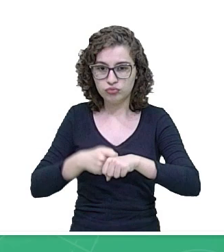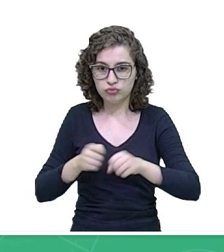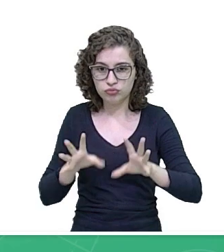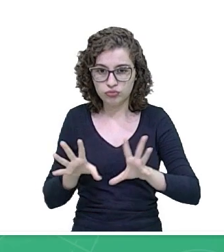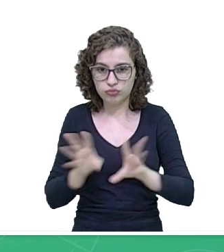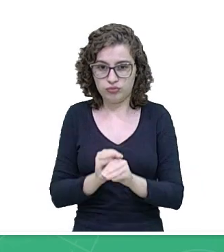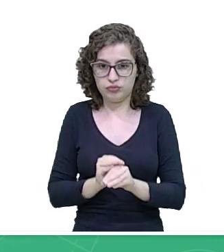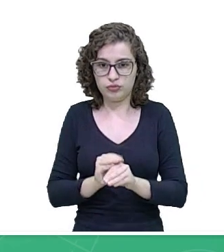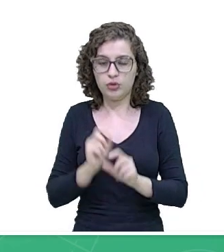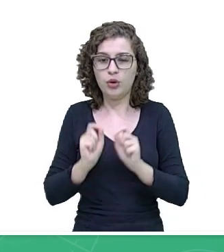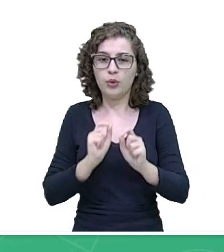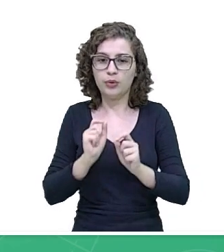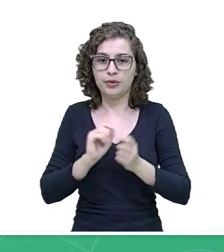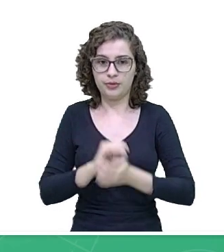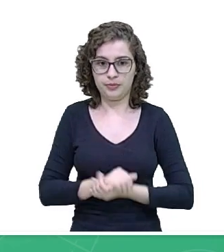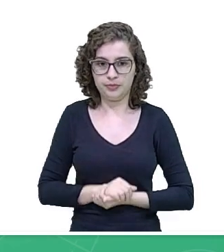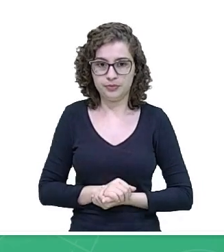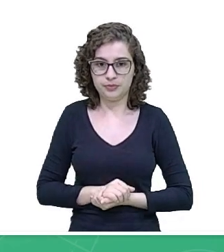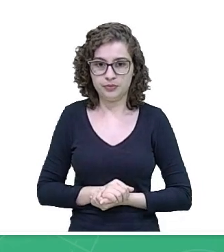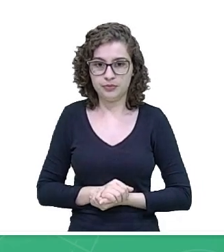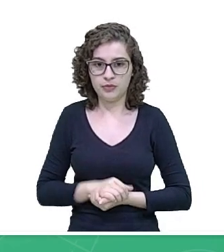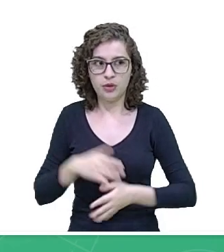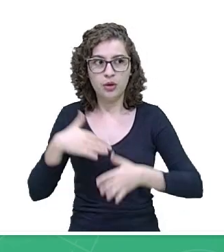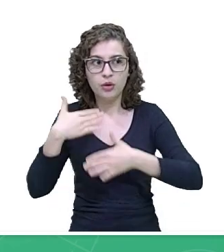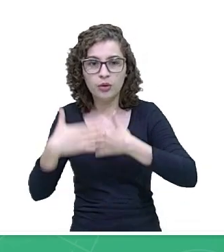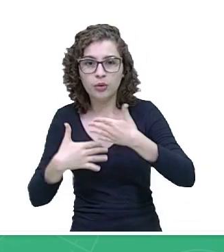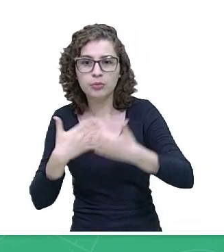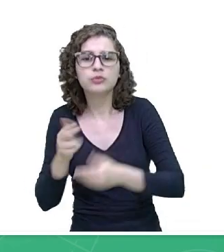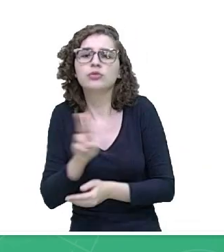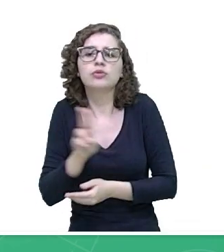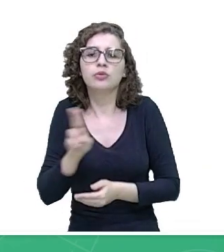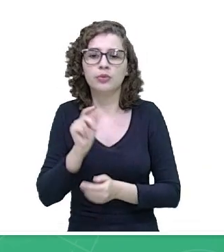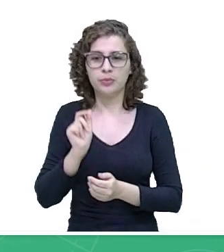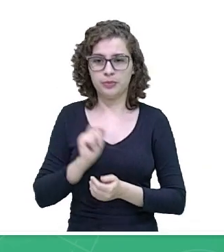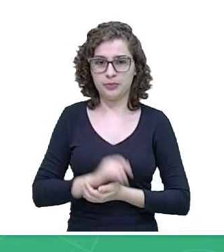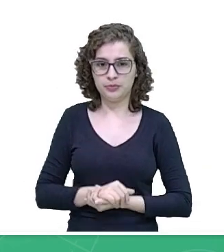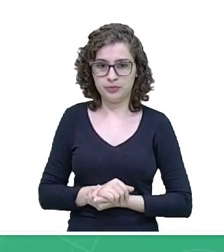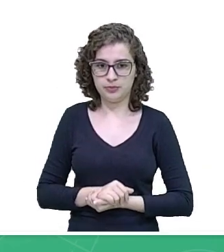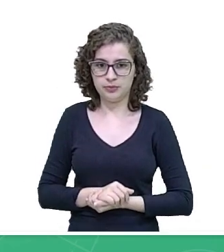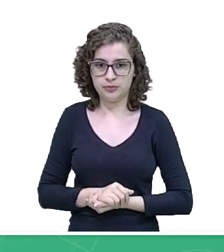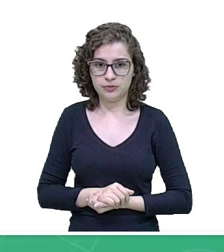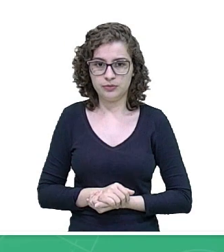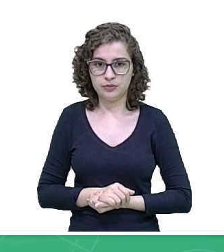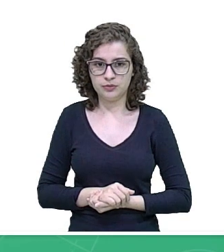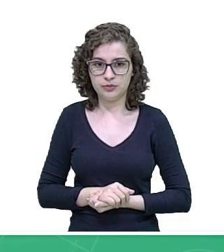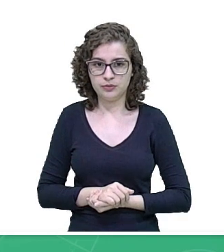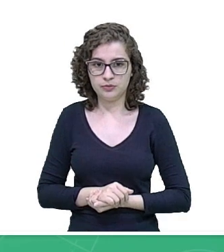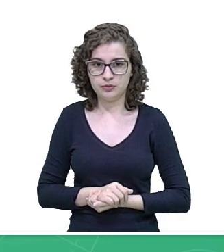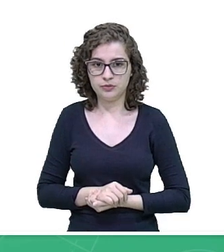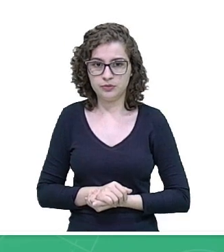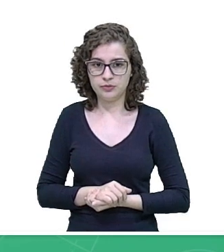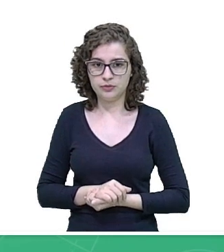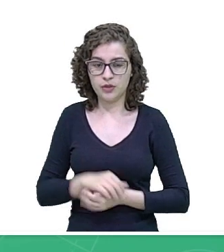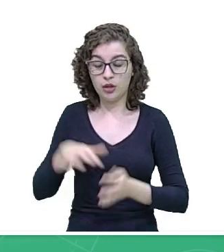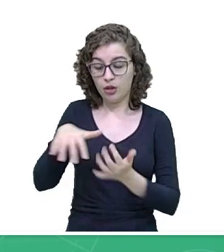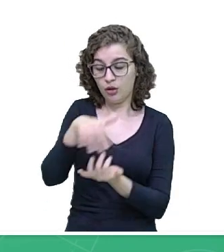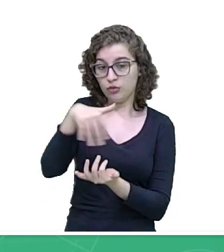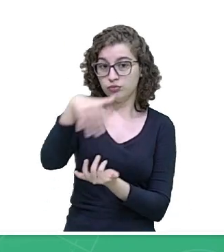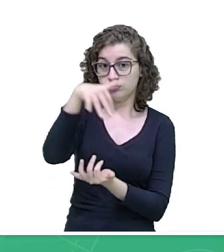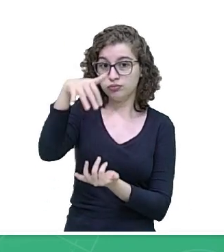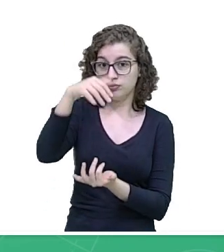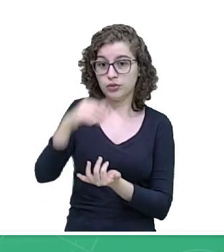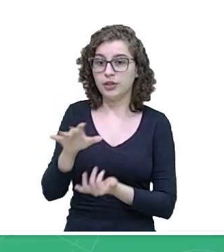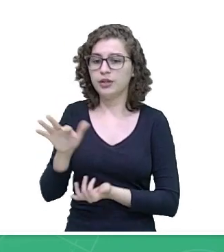são, respectivamente, que processos? Então, quando ele fala aqui de evaporação e de